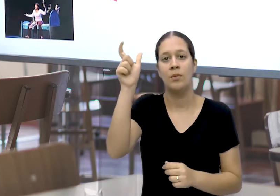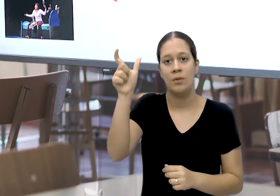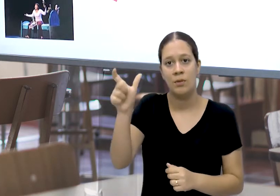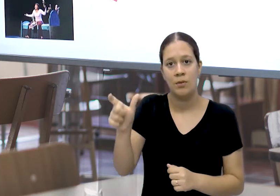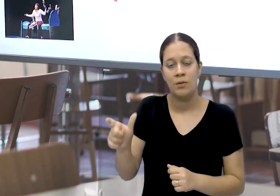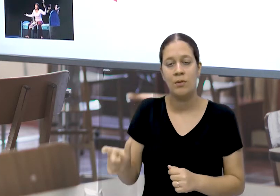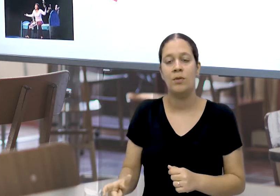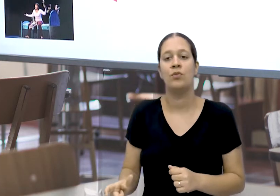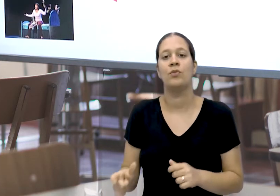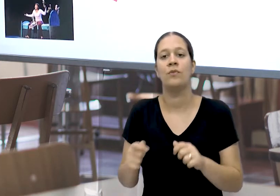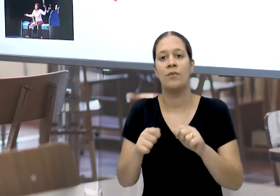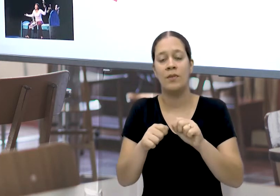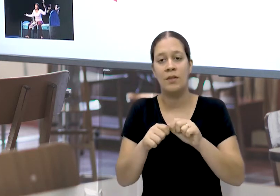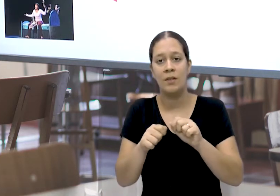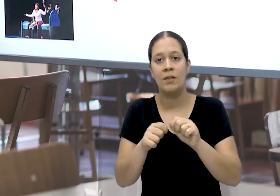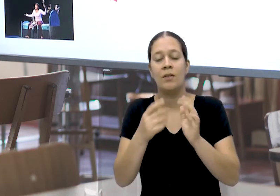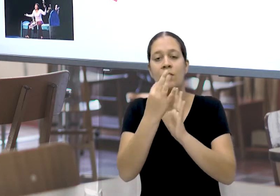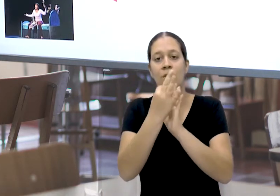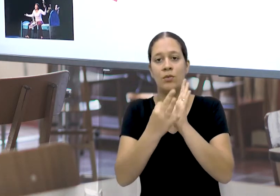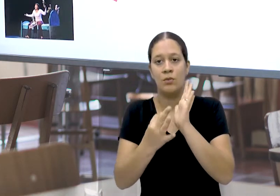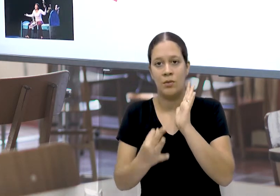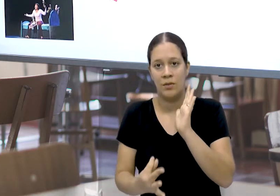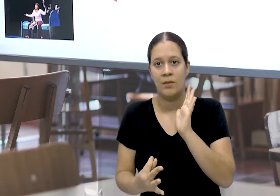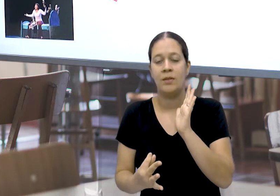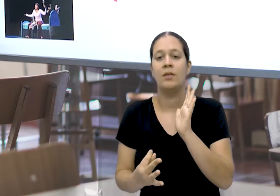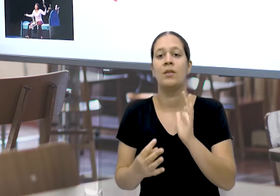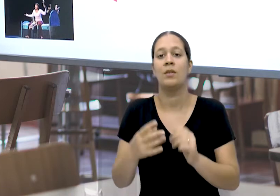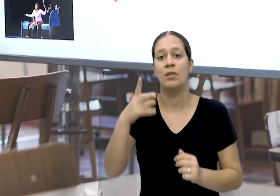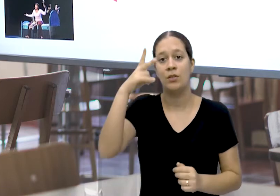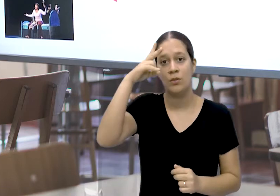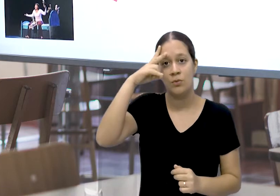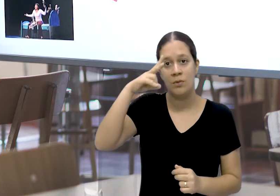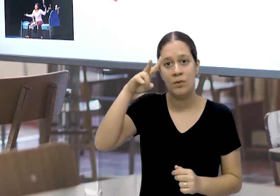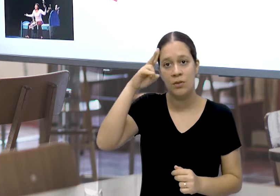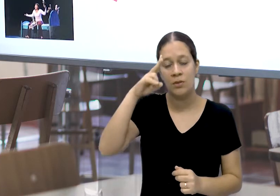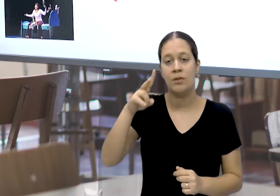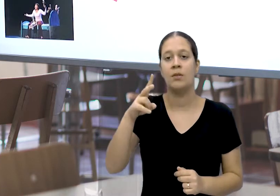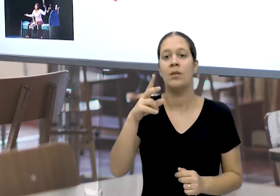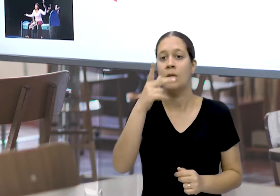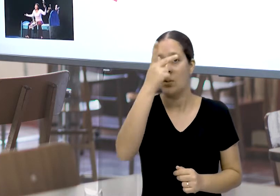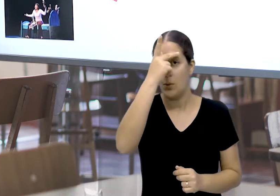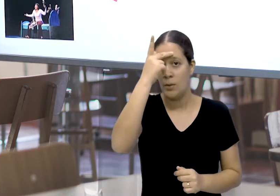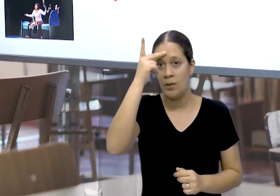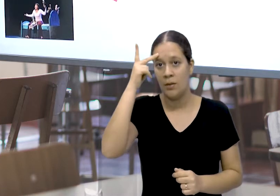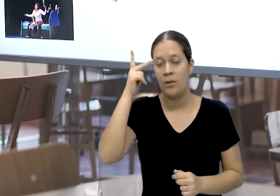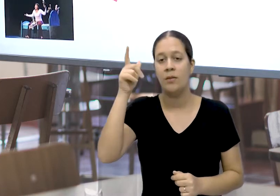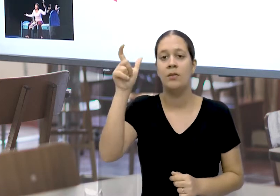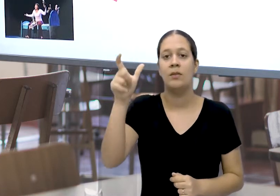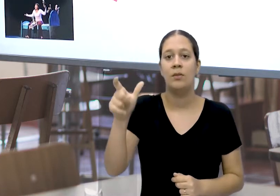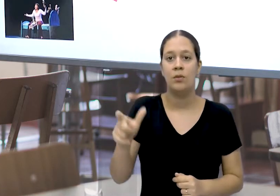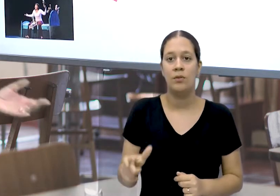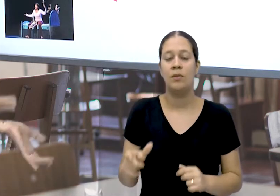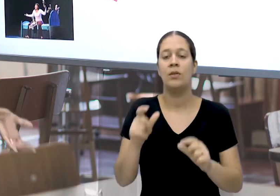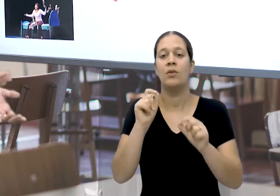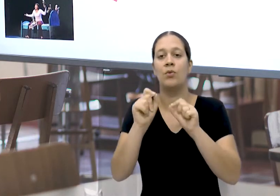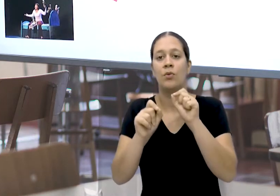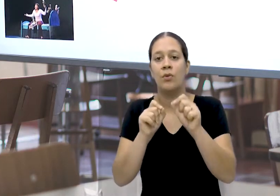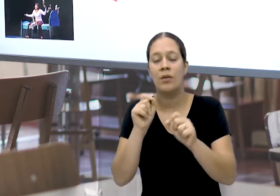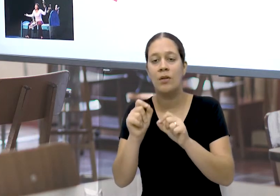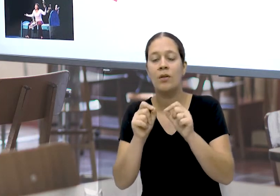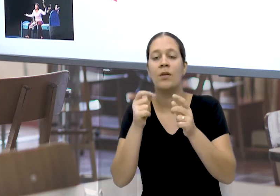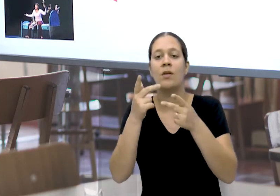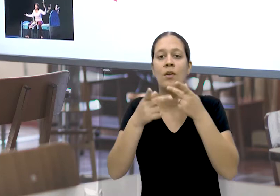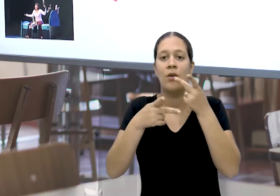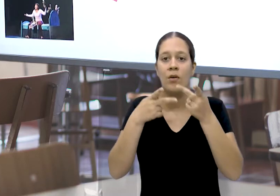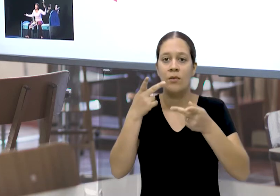convidar, as atrizes, os atores, vão ler o teu texto. Ou, de repente, se você for atriz, se você for o ator, você vai ler o texto que foi